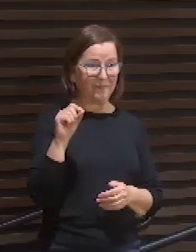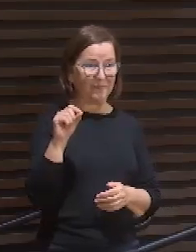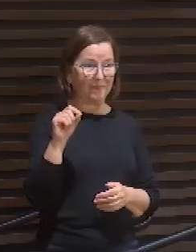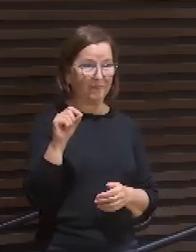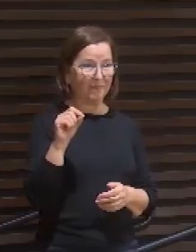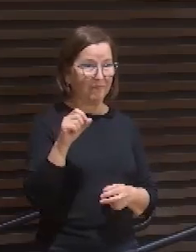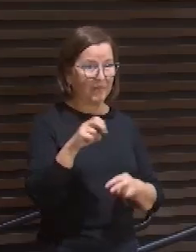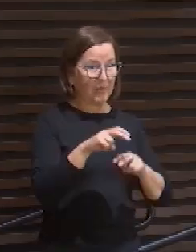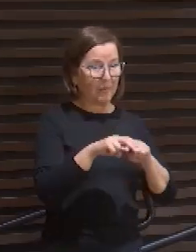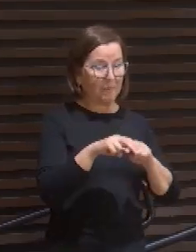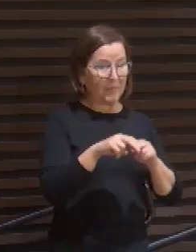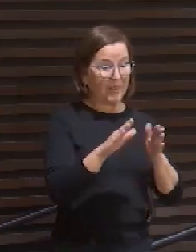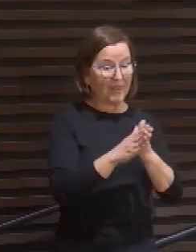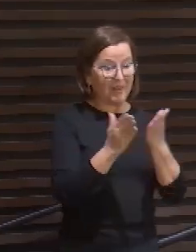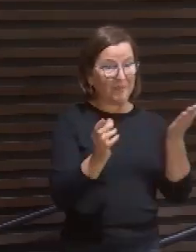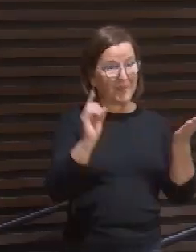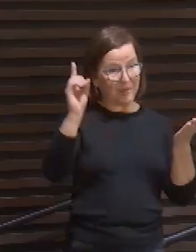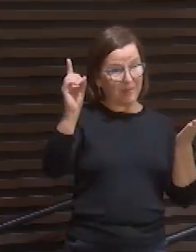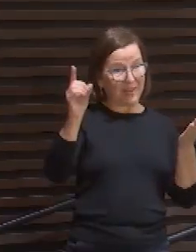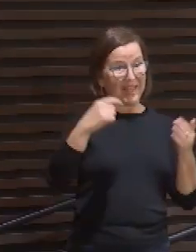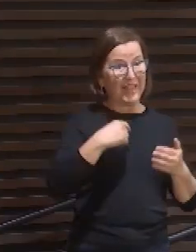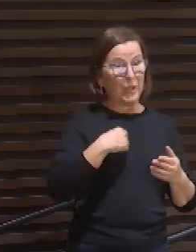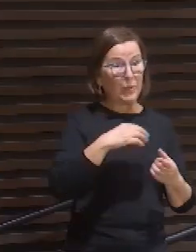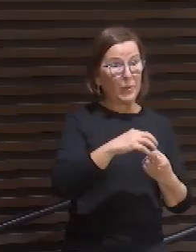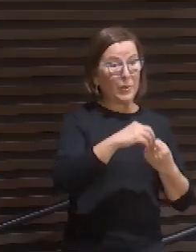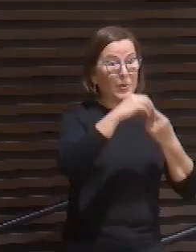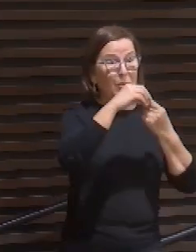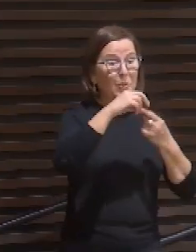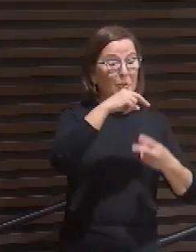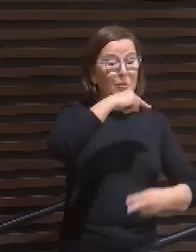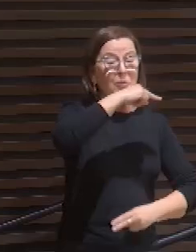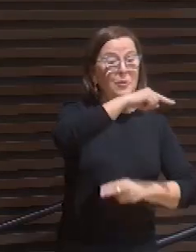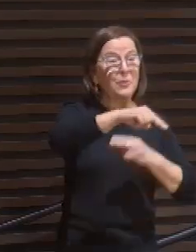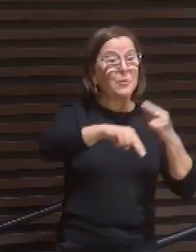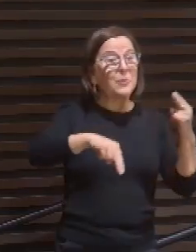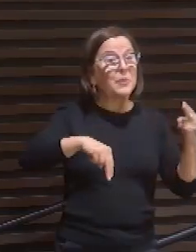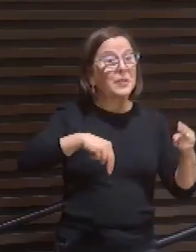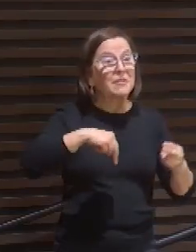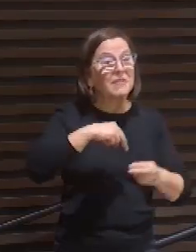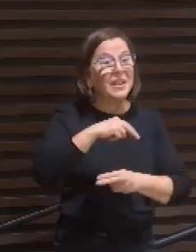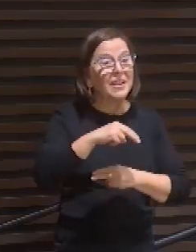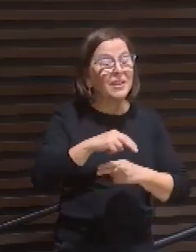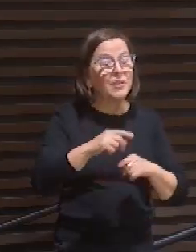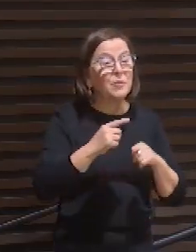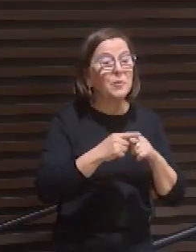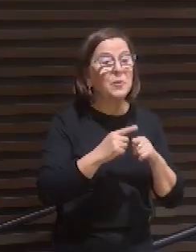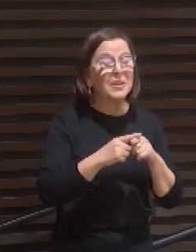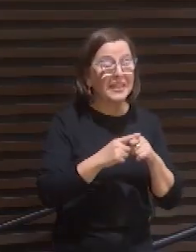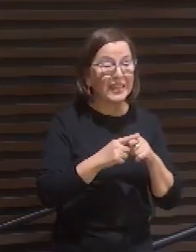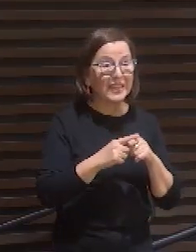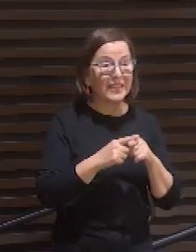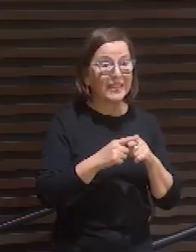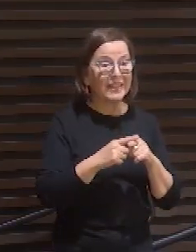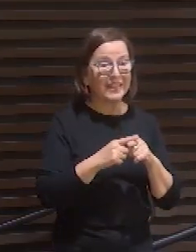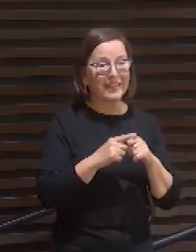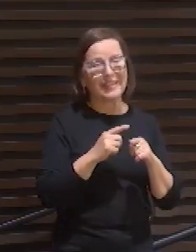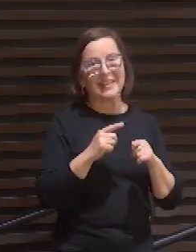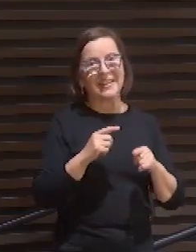pela minha Bíblia, que eu sou dono do universo. Porque ele diz assim: